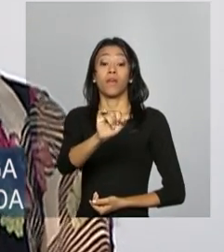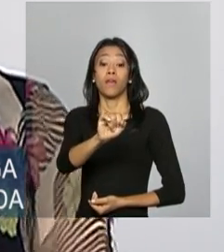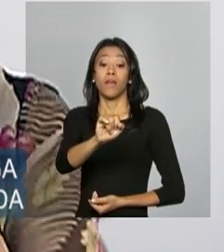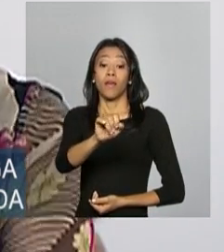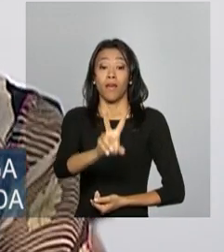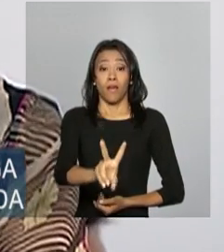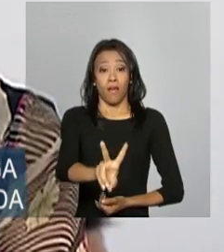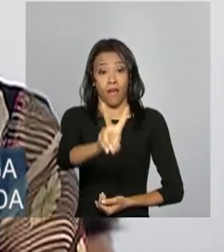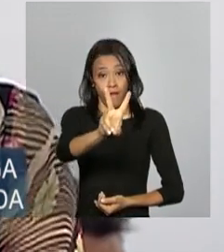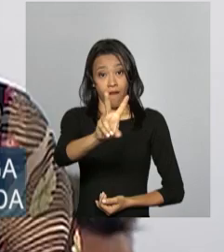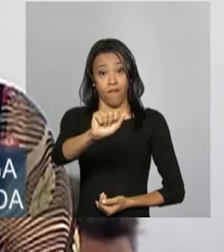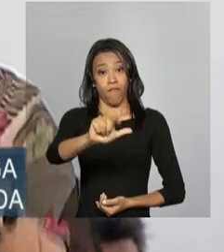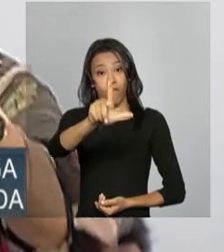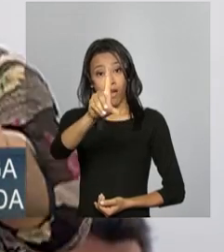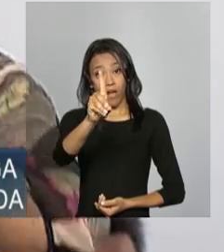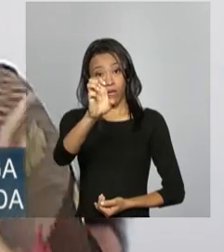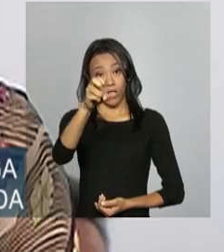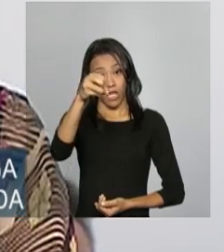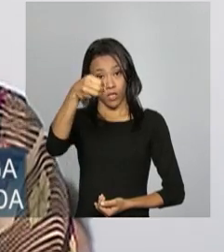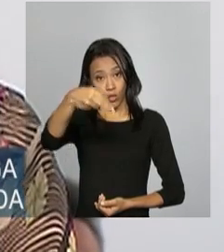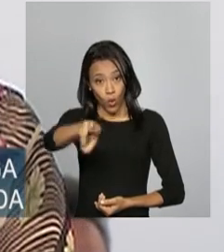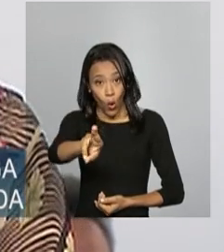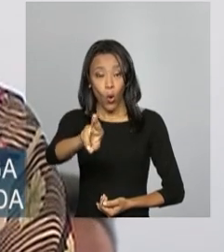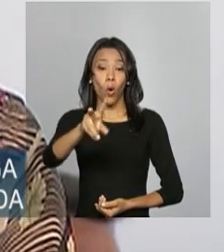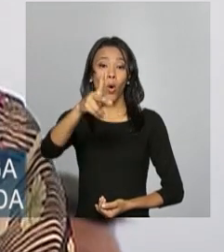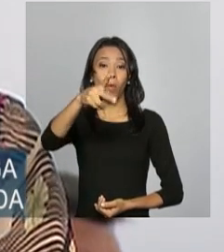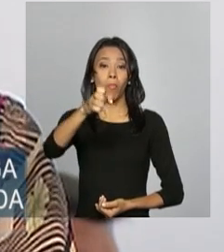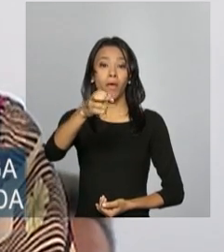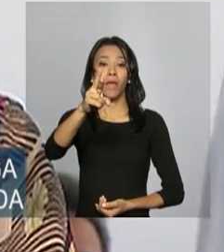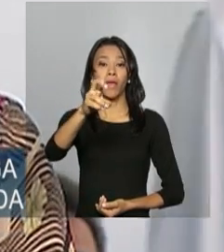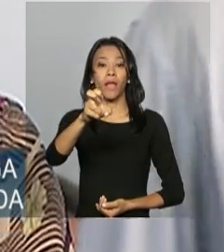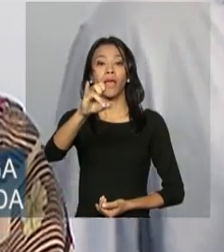Valdenor Pereira. Agora vocês veem, se não são vocês...